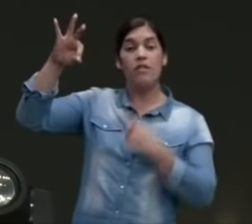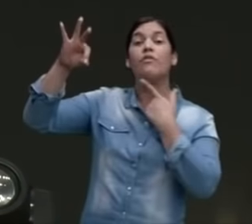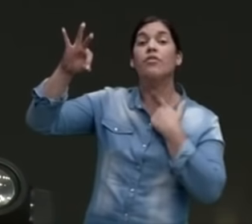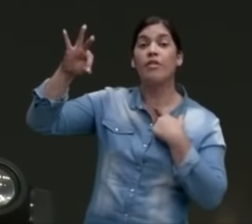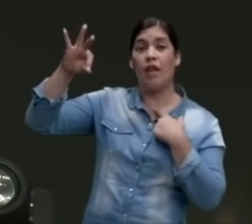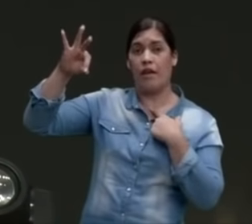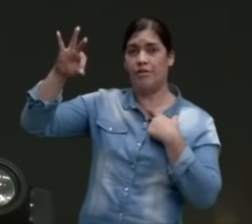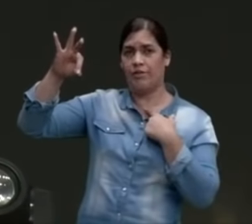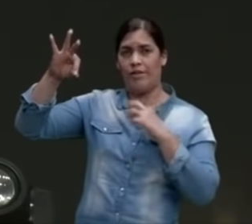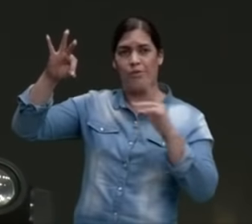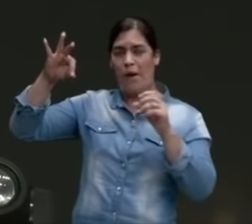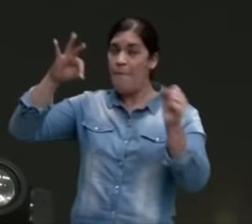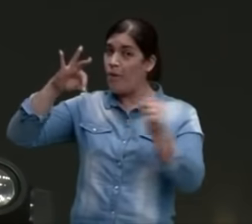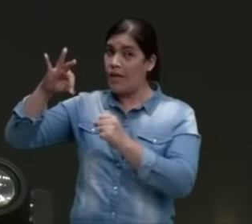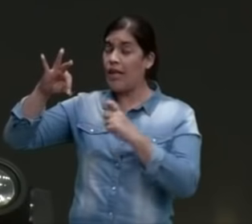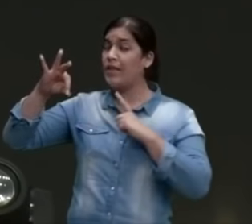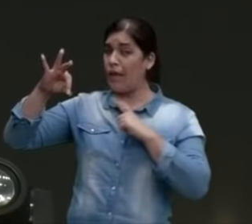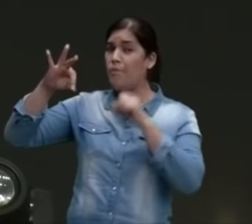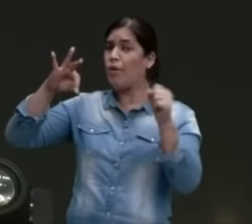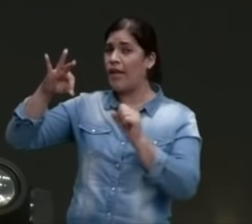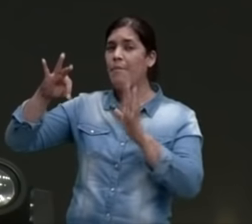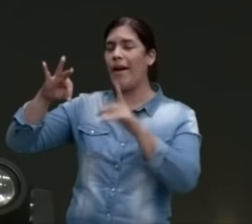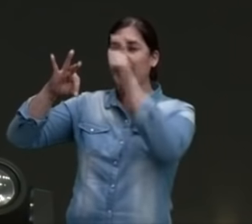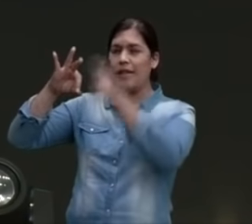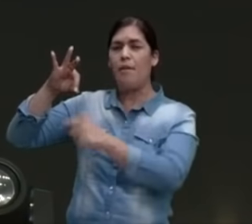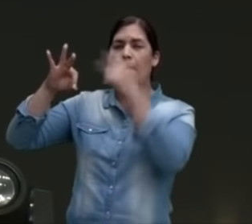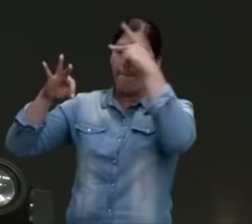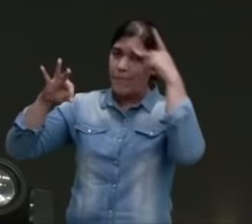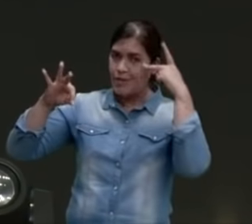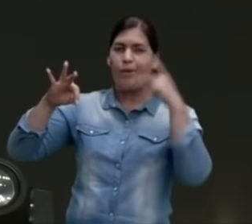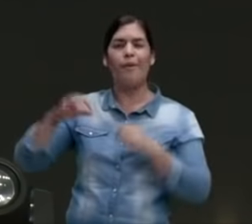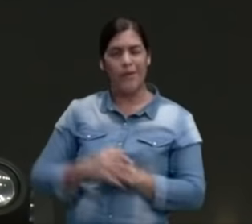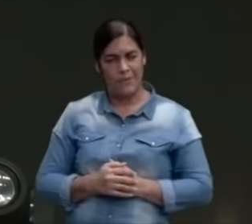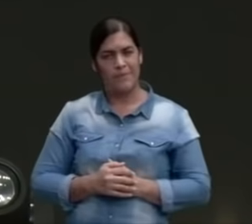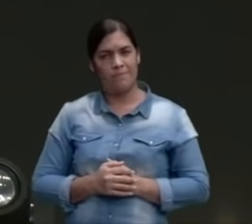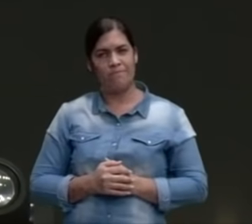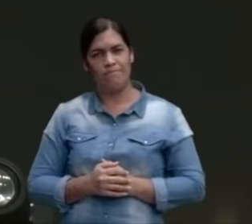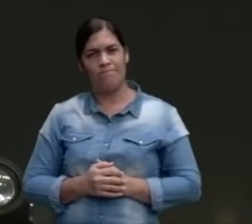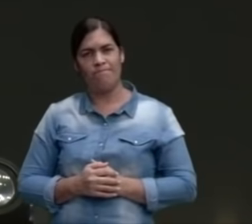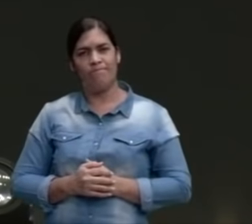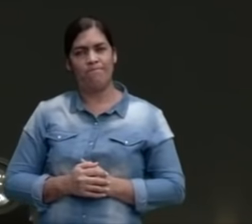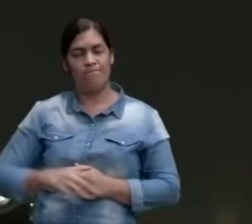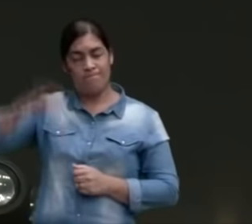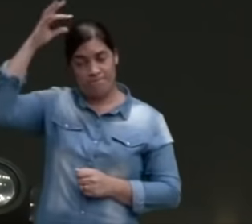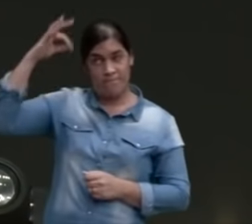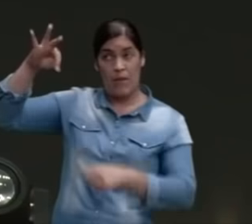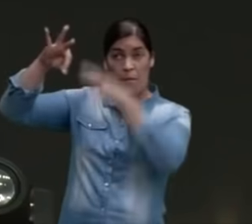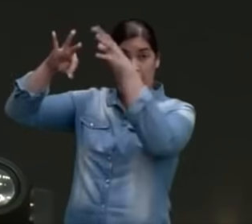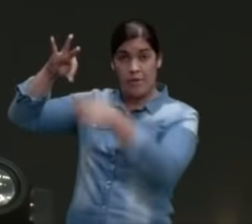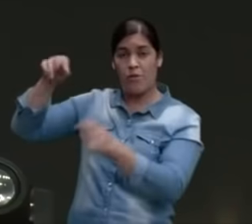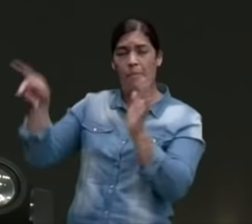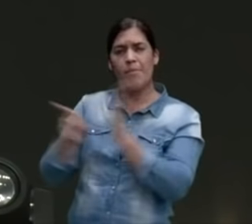poder, viu, irmãos? Ele tem poder, mas não é um poder. Ele é uma pessoa. A pessoa da Trindade. E ele tem desejos,